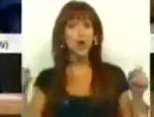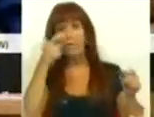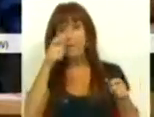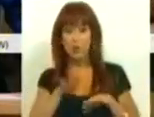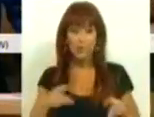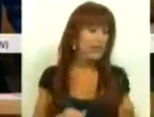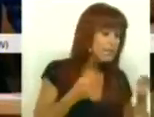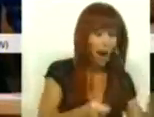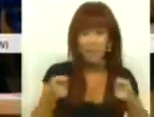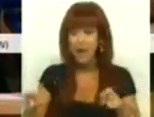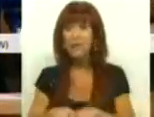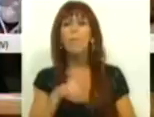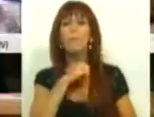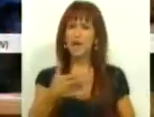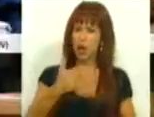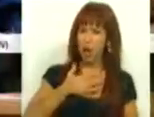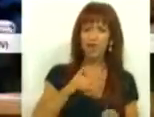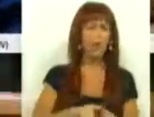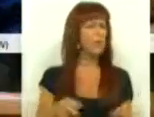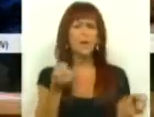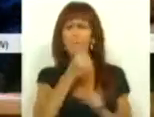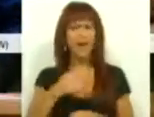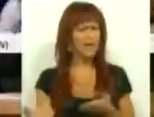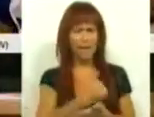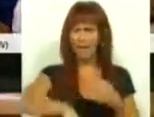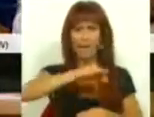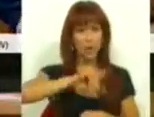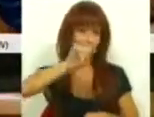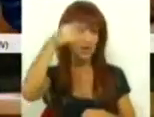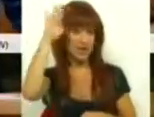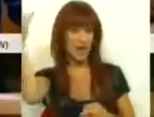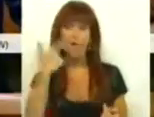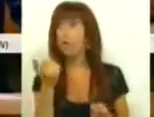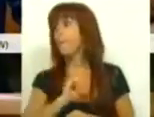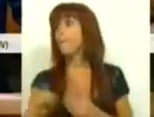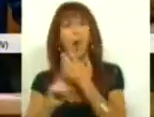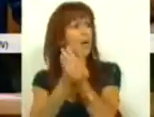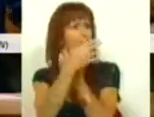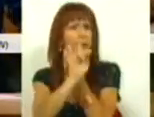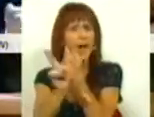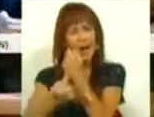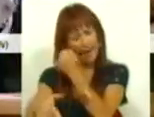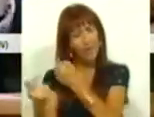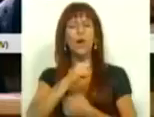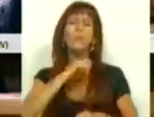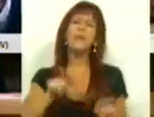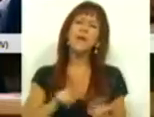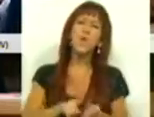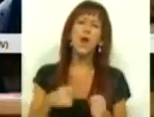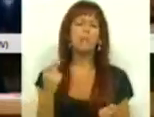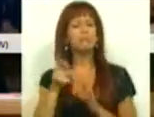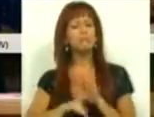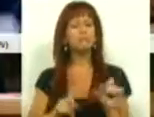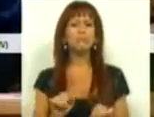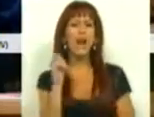novos investimentos que nos permitam, sem perder receita, que todos sabem que não podemos perder, permita ficar com o